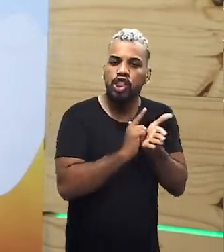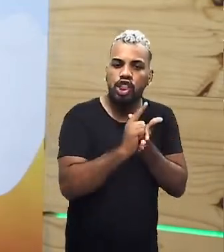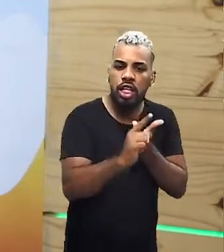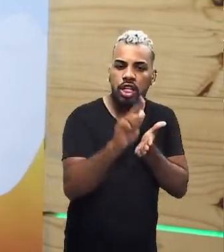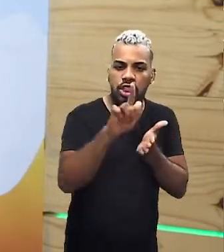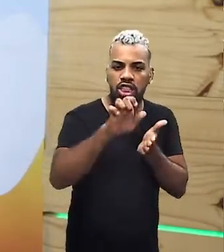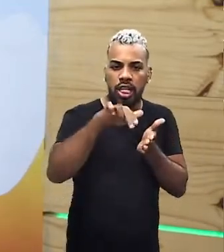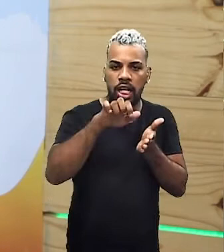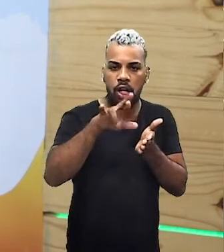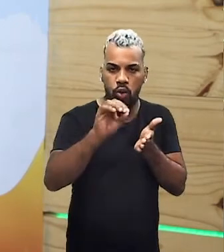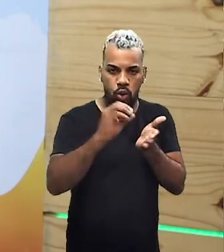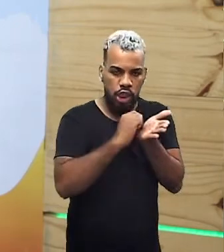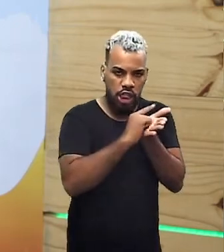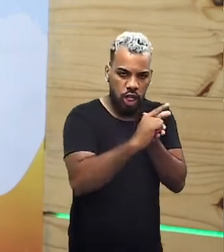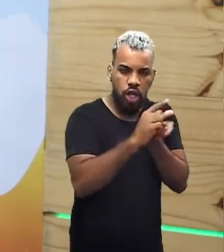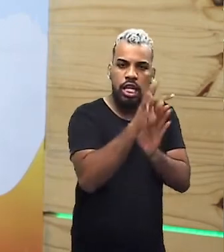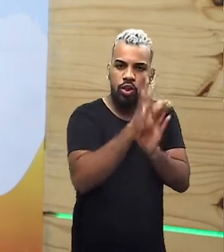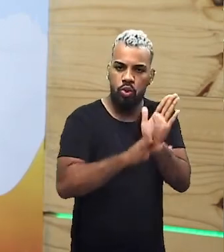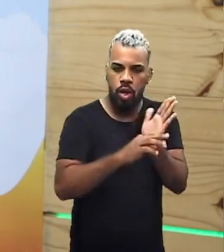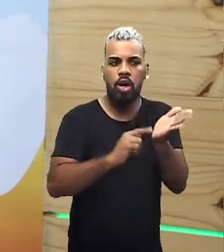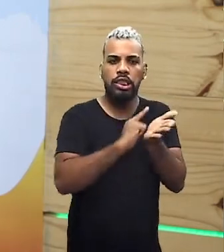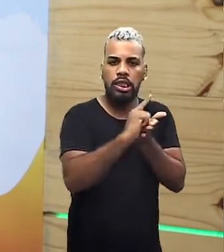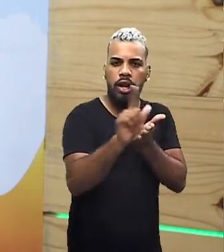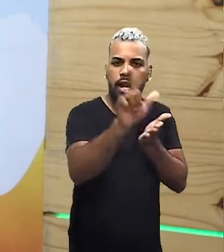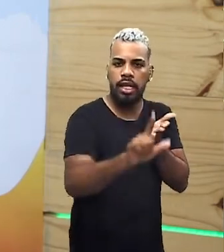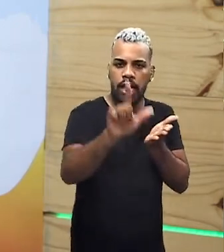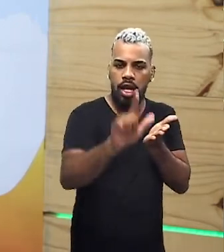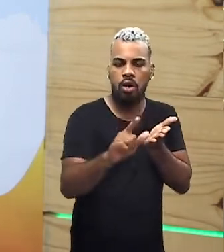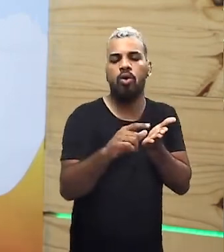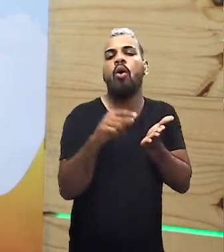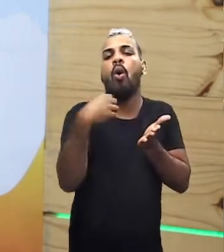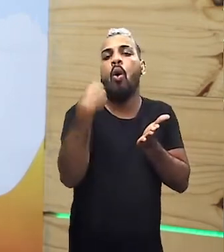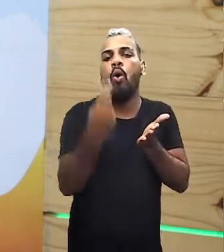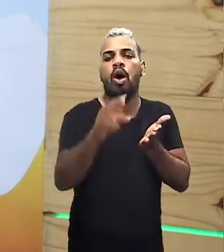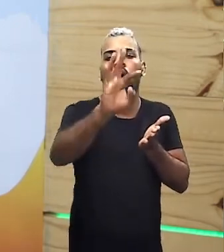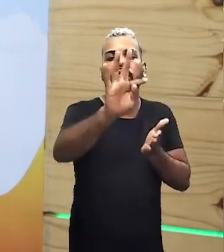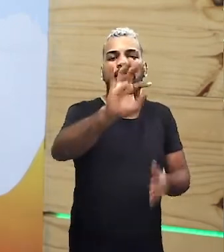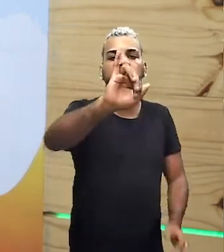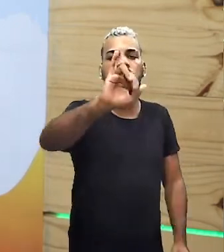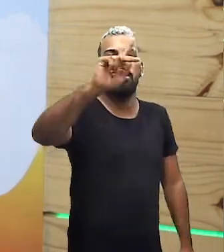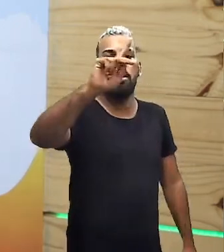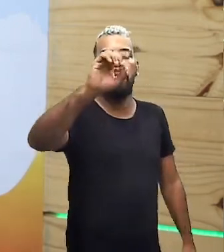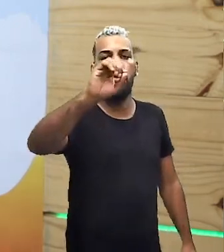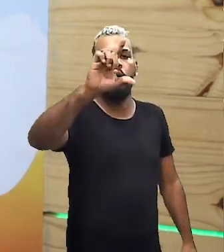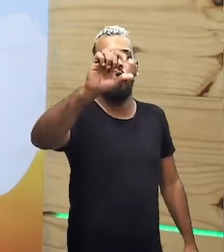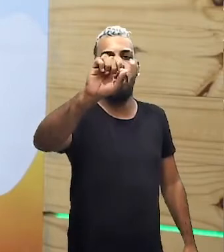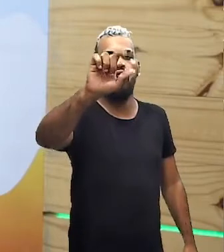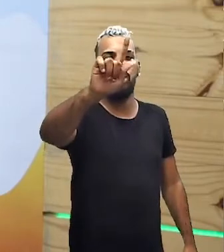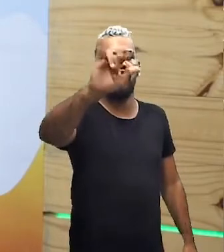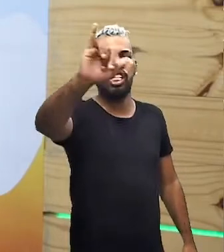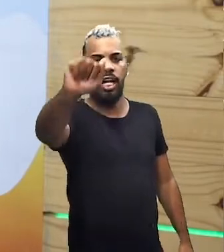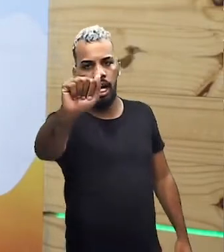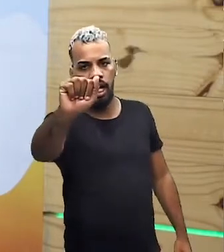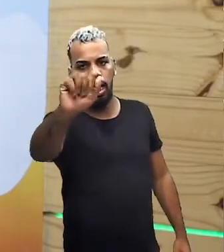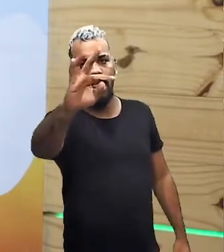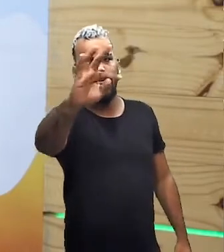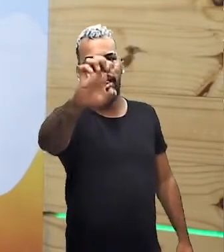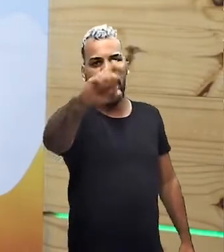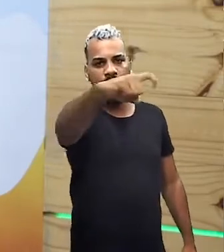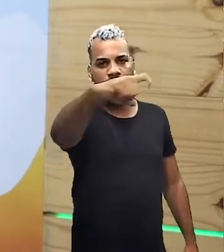literário, tá? Tipologia textual, já vou começar por isso aqui agora, meu primeiro quesito já